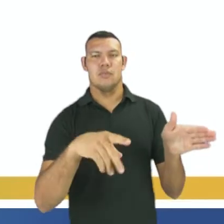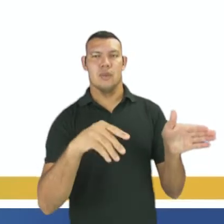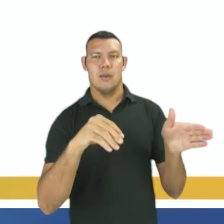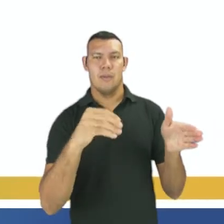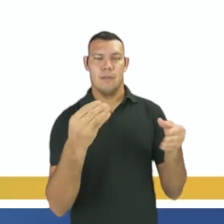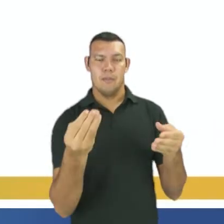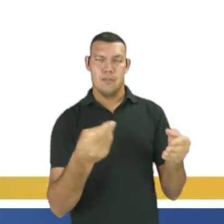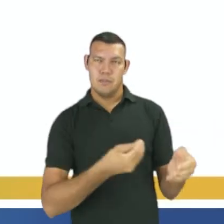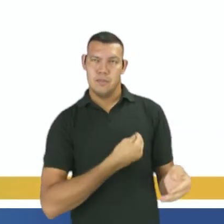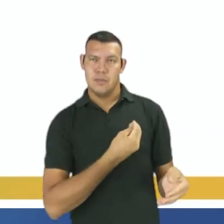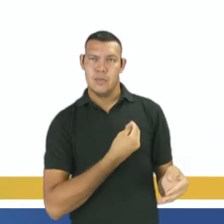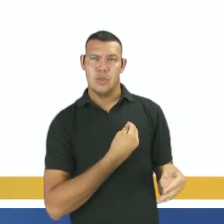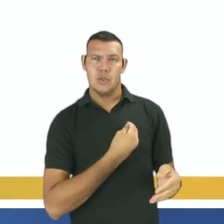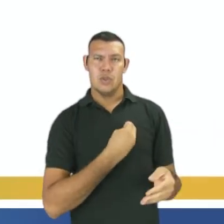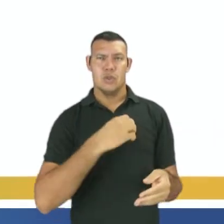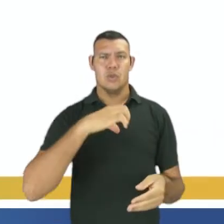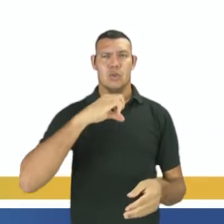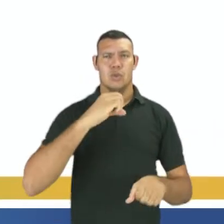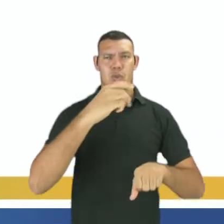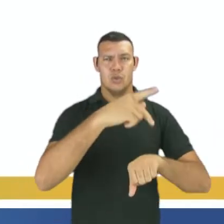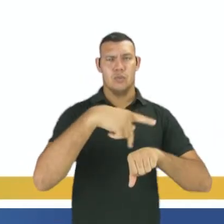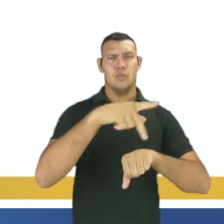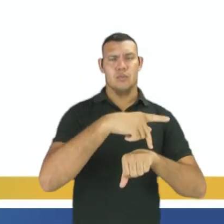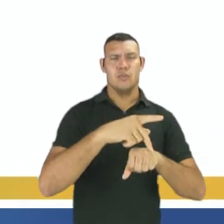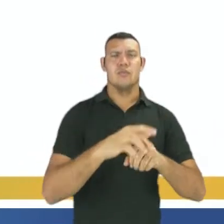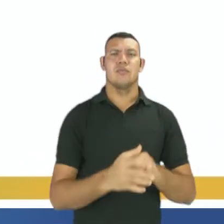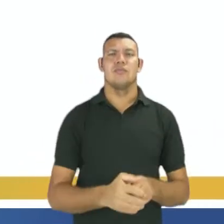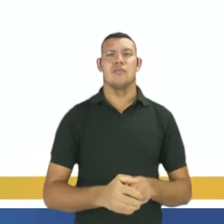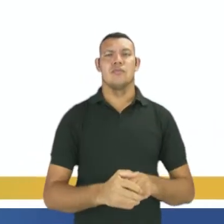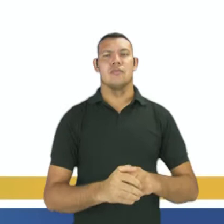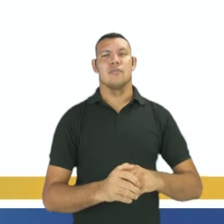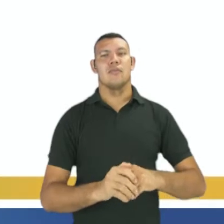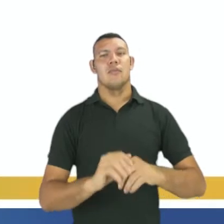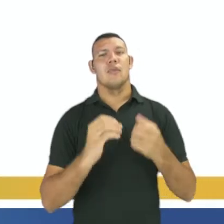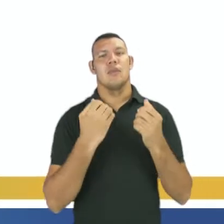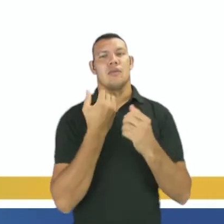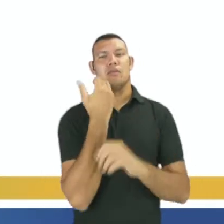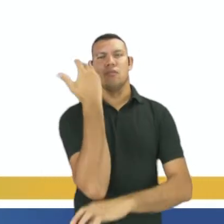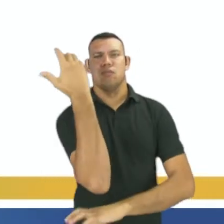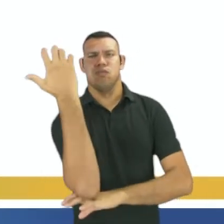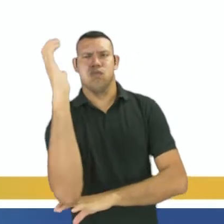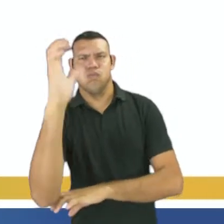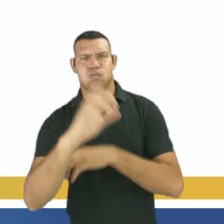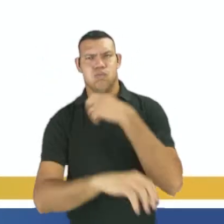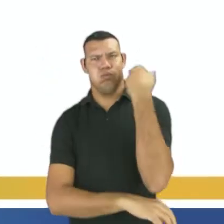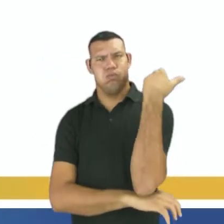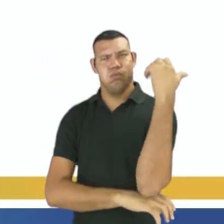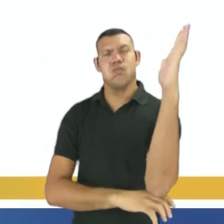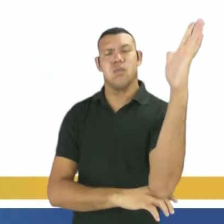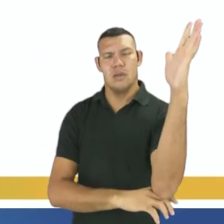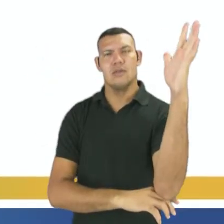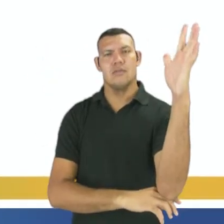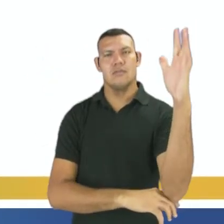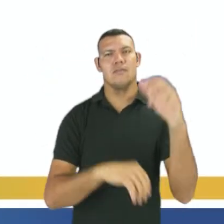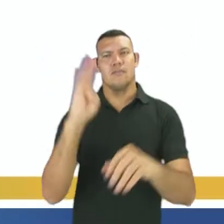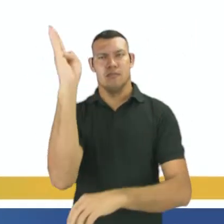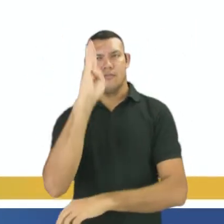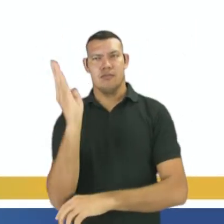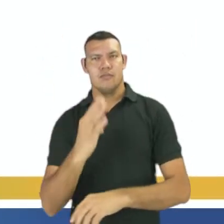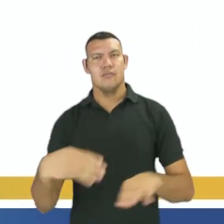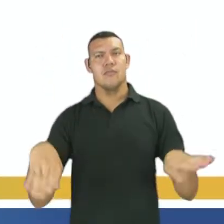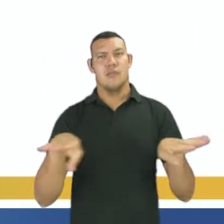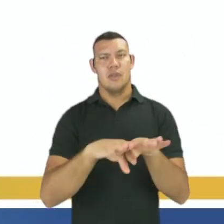a gente fala de Floresta Amazônica Ela tanto cobre uma cobertura vegetal no Brasil como alguns países da América do Sul né do